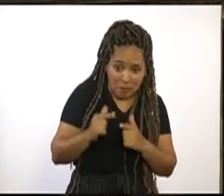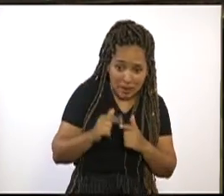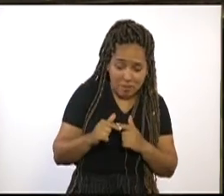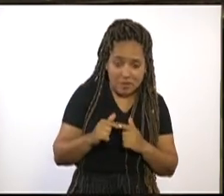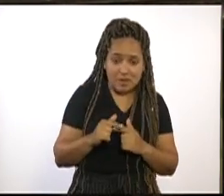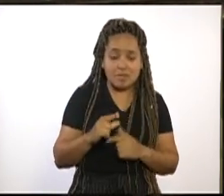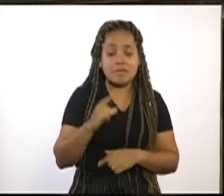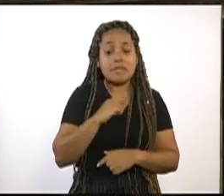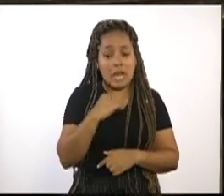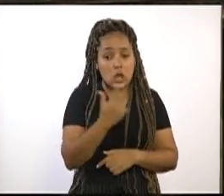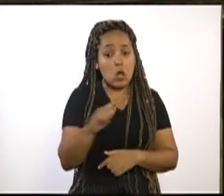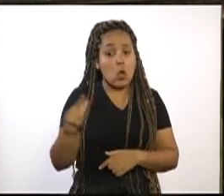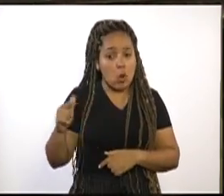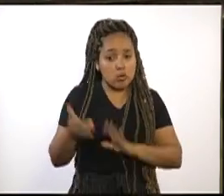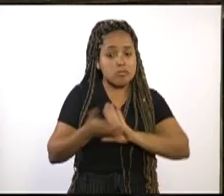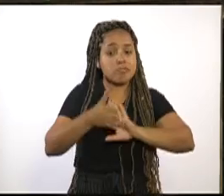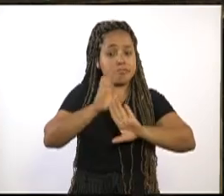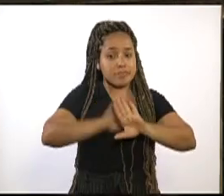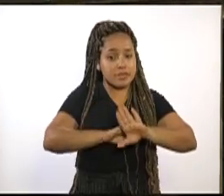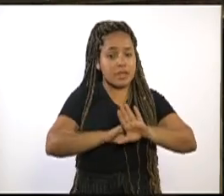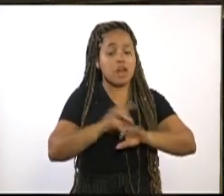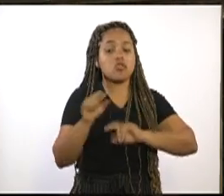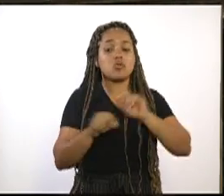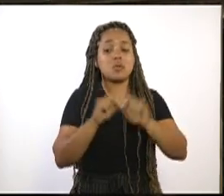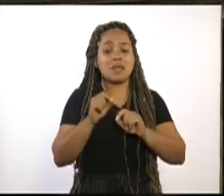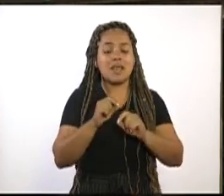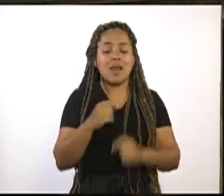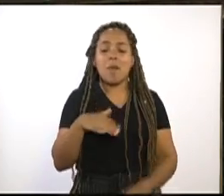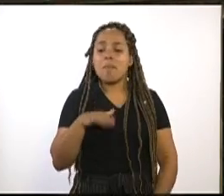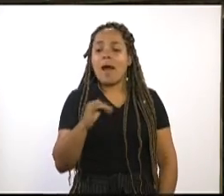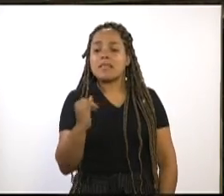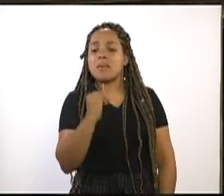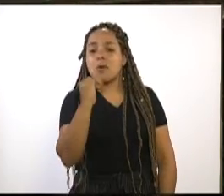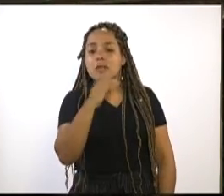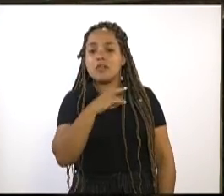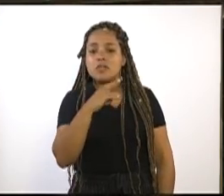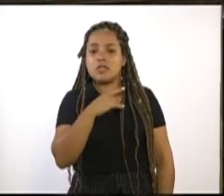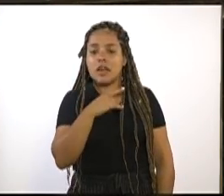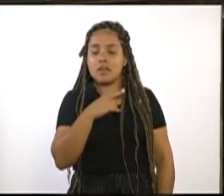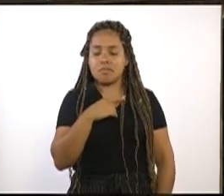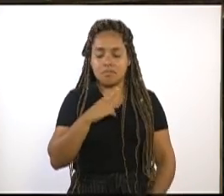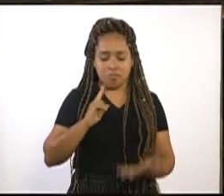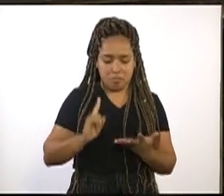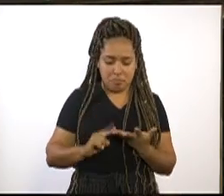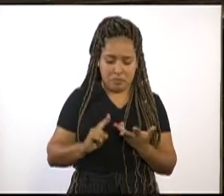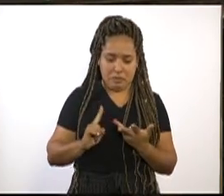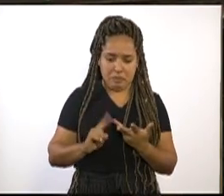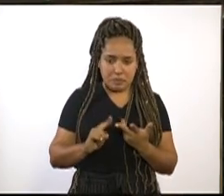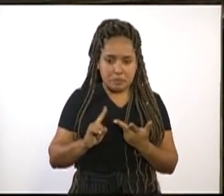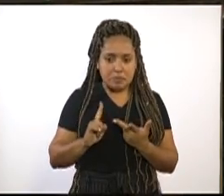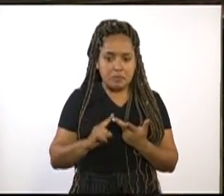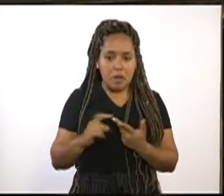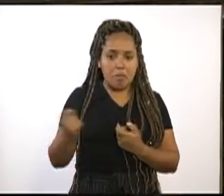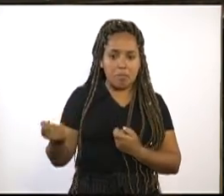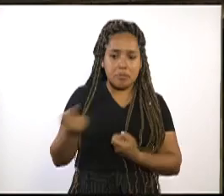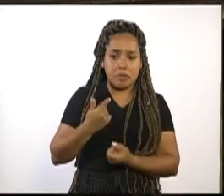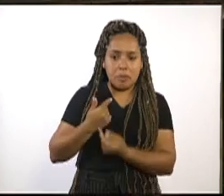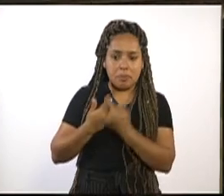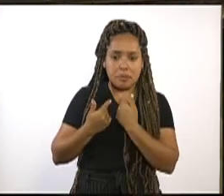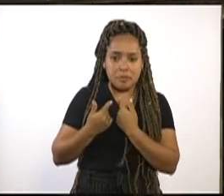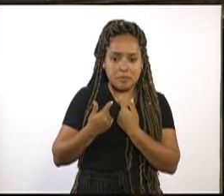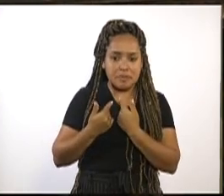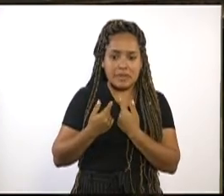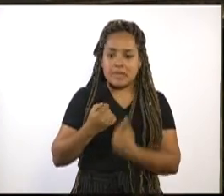questão central, para além das declarações estapafúrdias e sem sentido do atual prefeito Marcelo